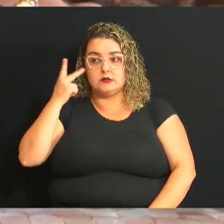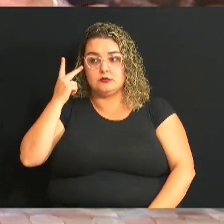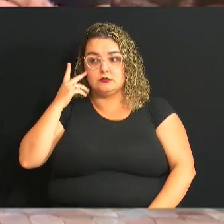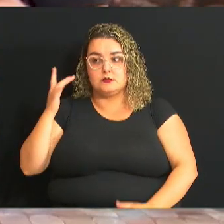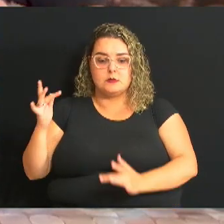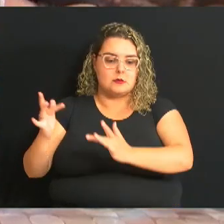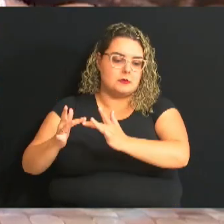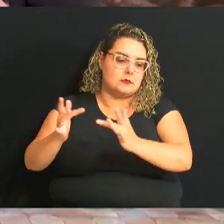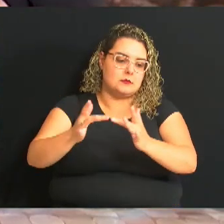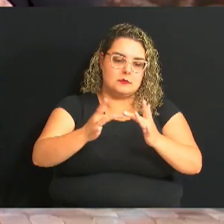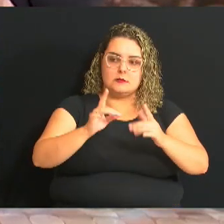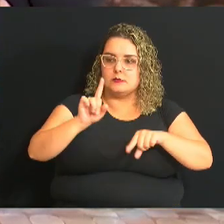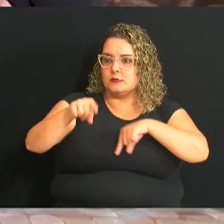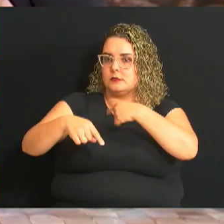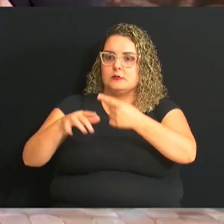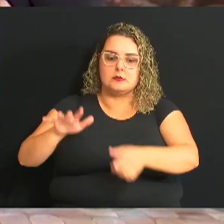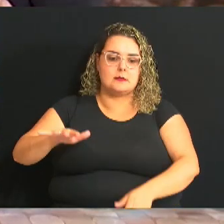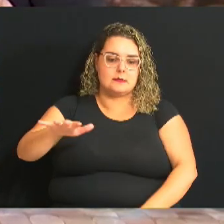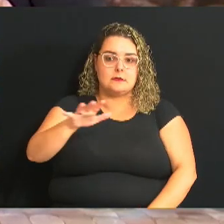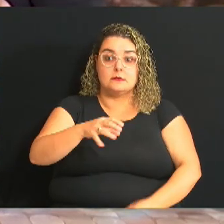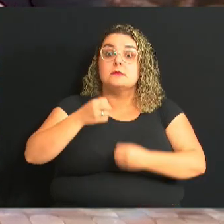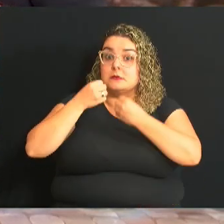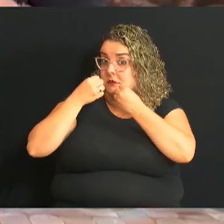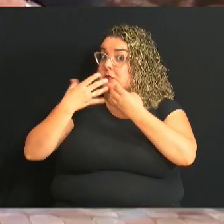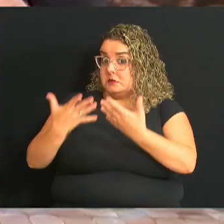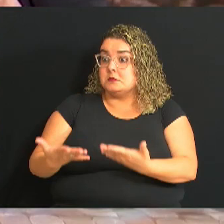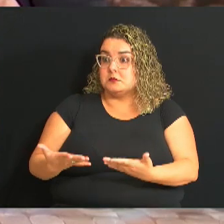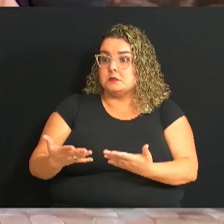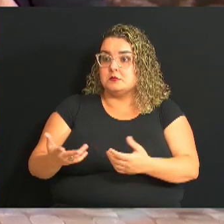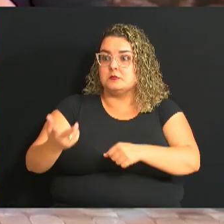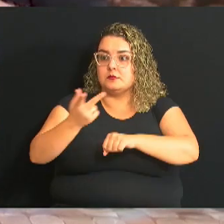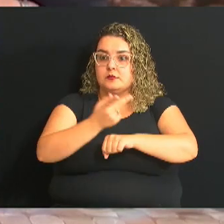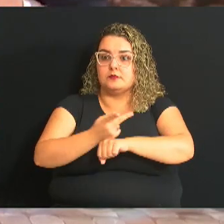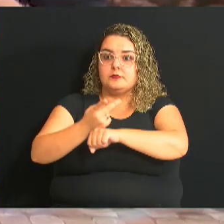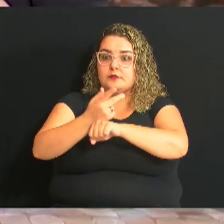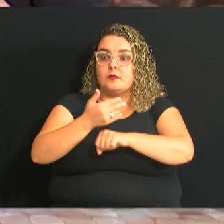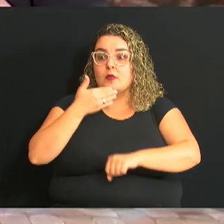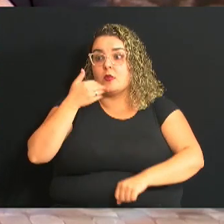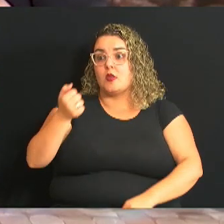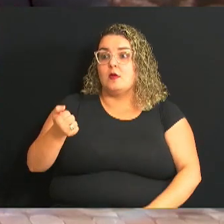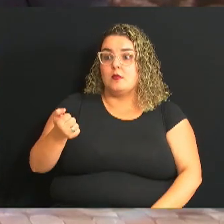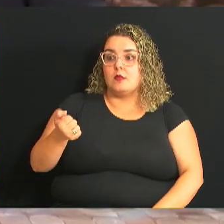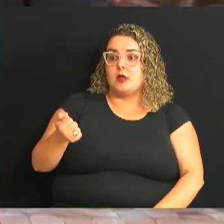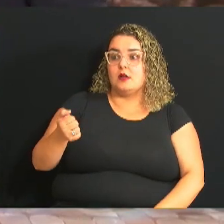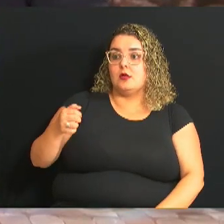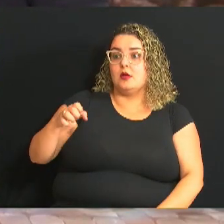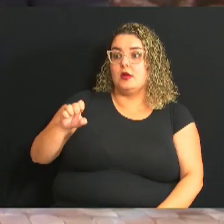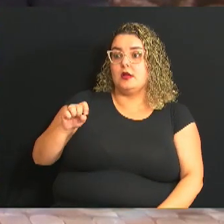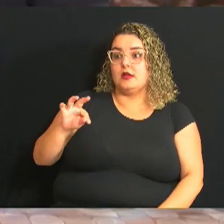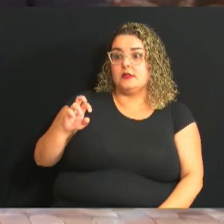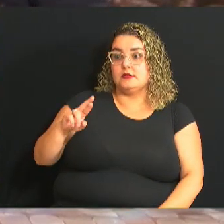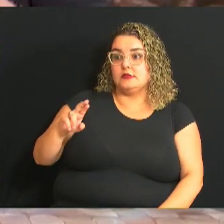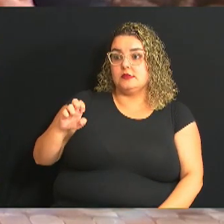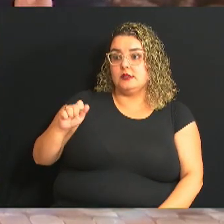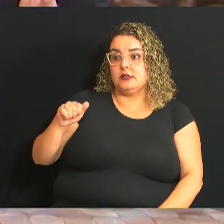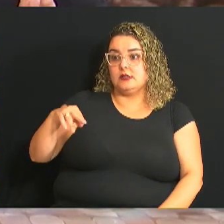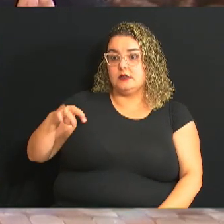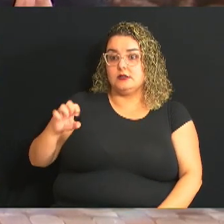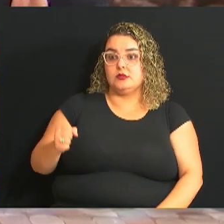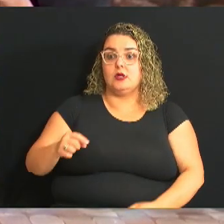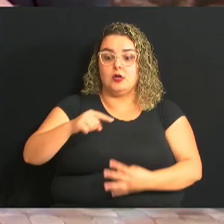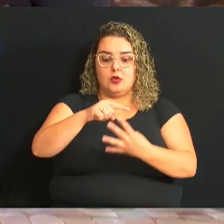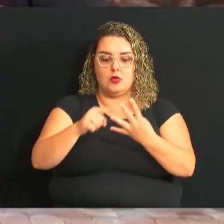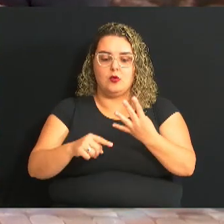de outras áreas e eles foram muito bem. Um dos prêmios é o melhor estreante, quando o país estreia pela primeira vez. Nós competimos com 4 países e o Brasil